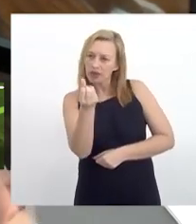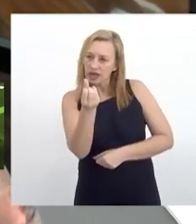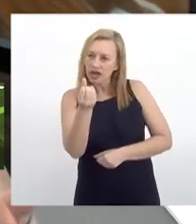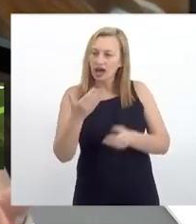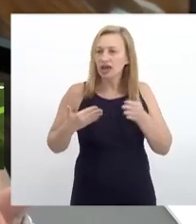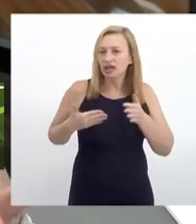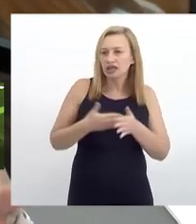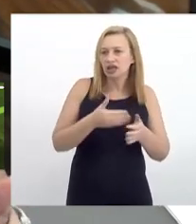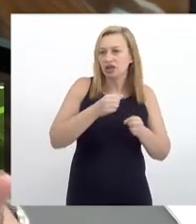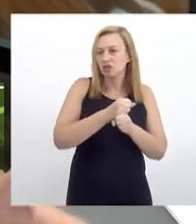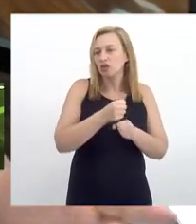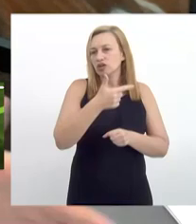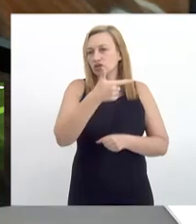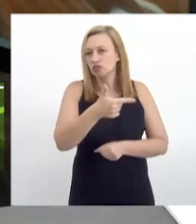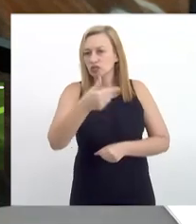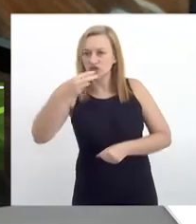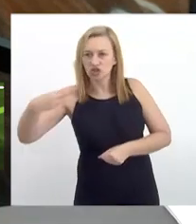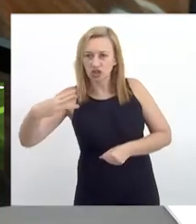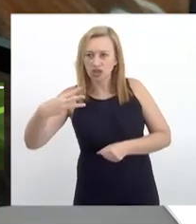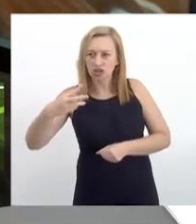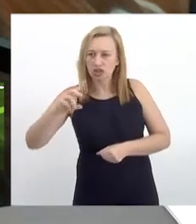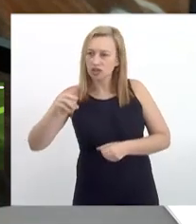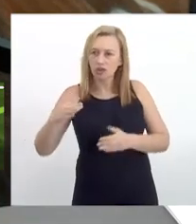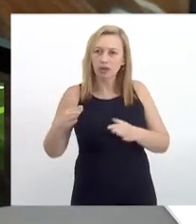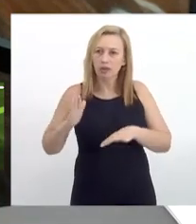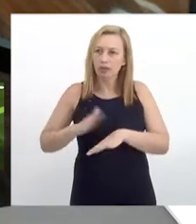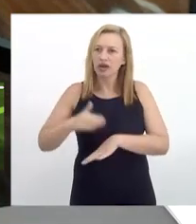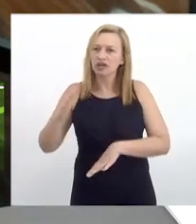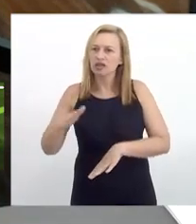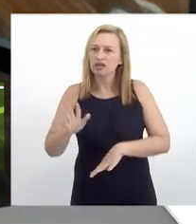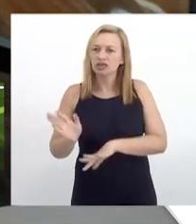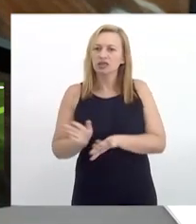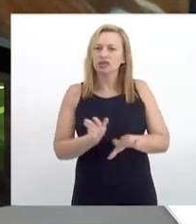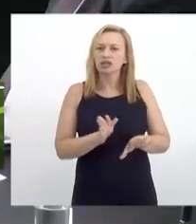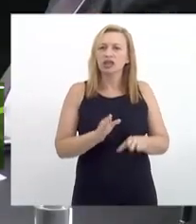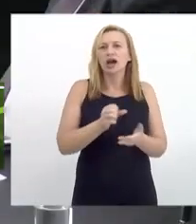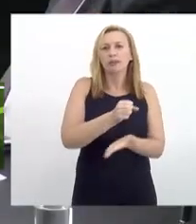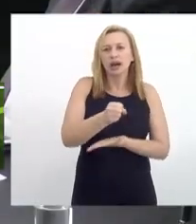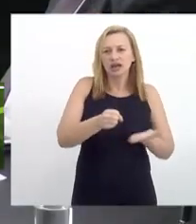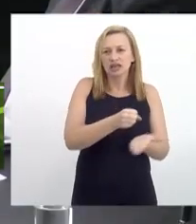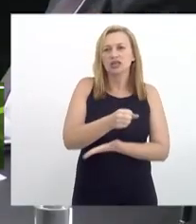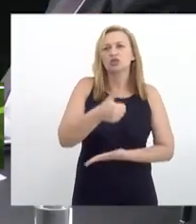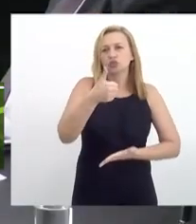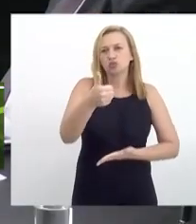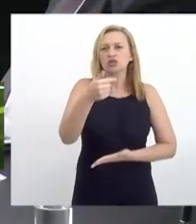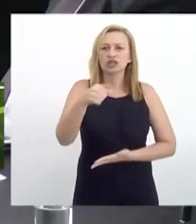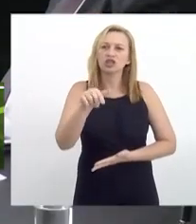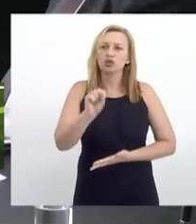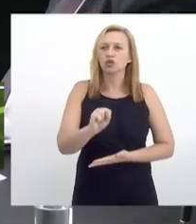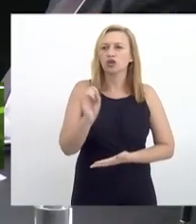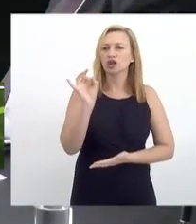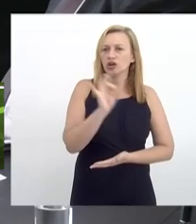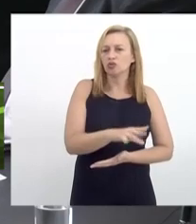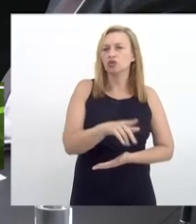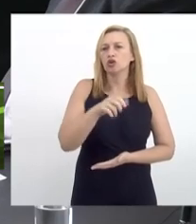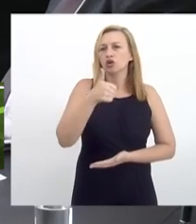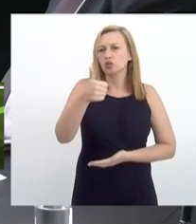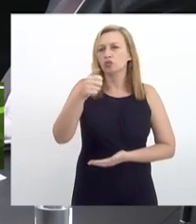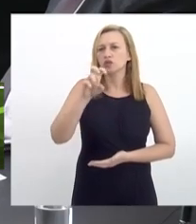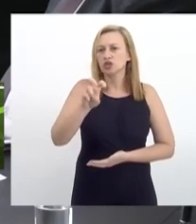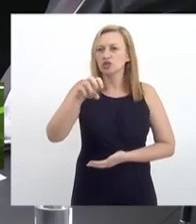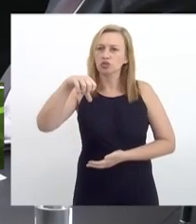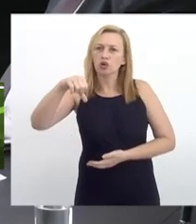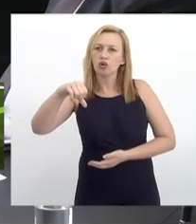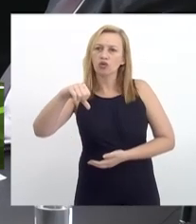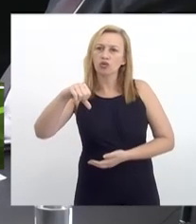de 2023 e não ultrapassa. A base é a 178, é a última. E é a 159, a lei complementar